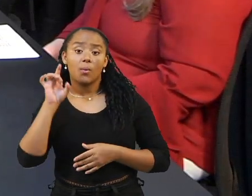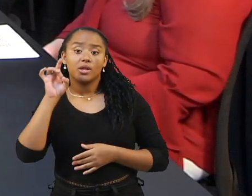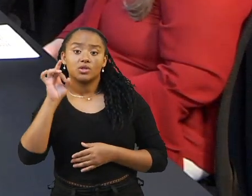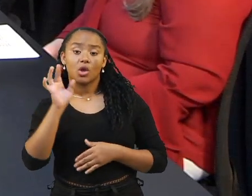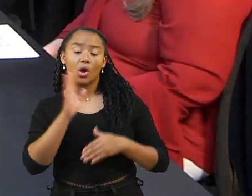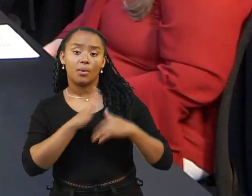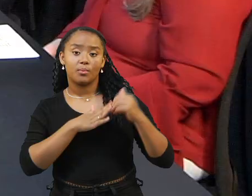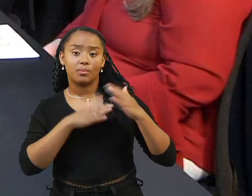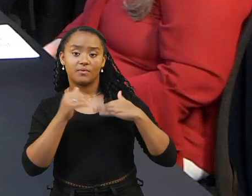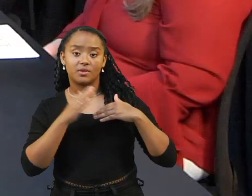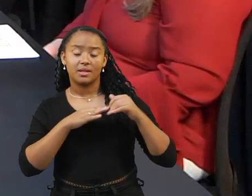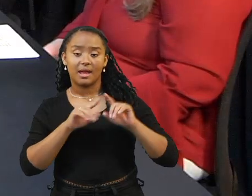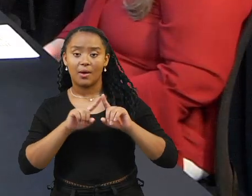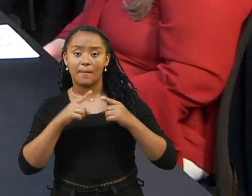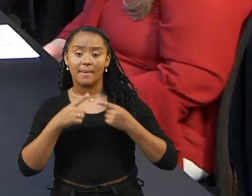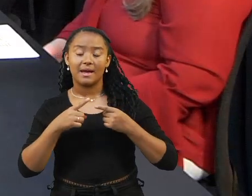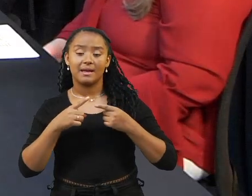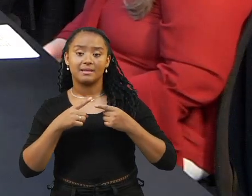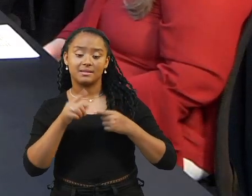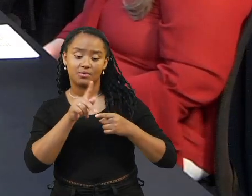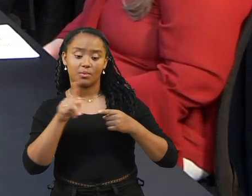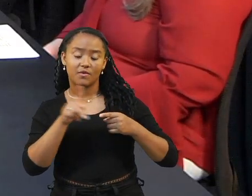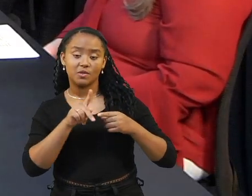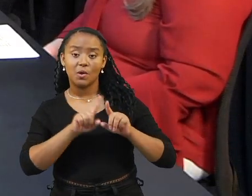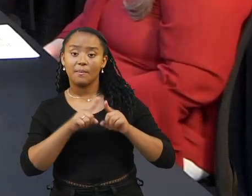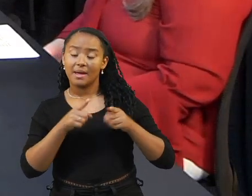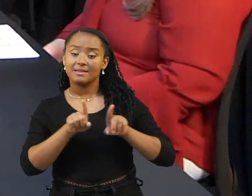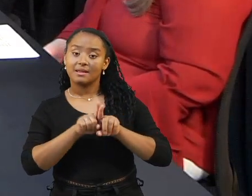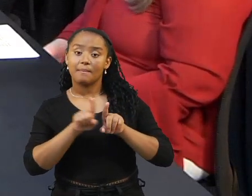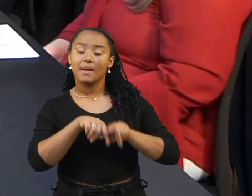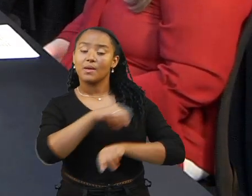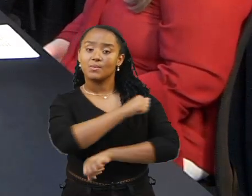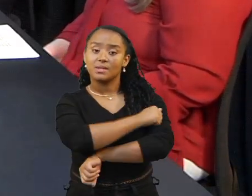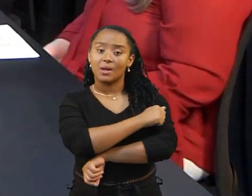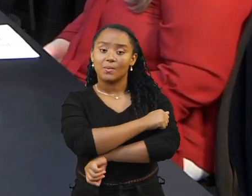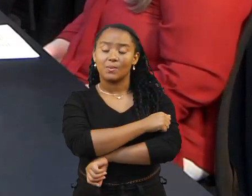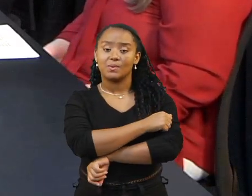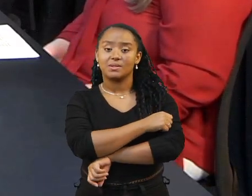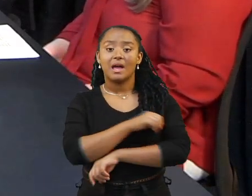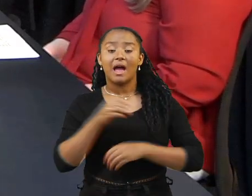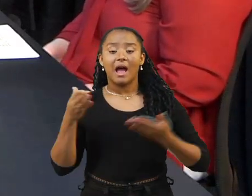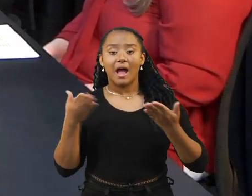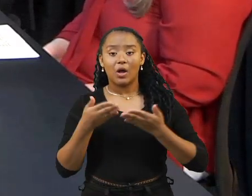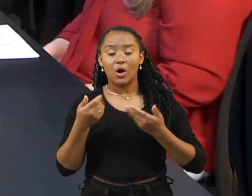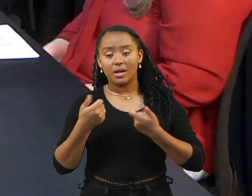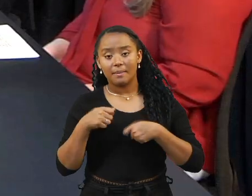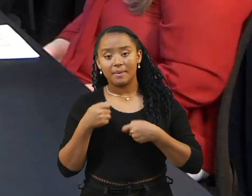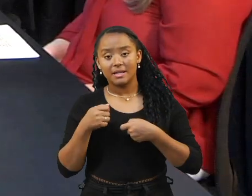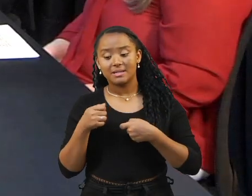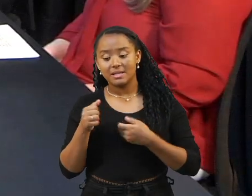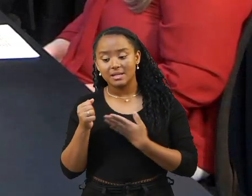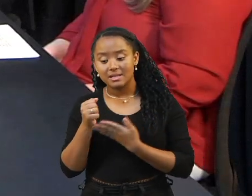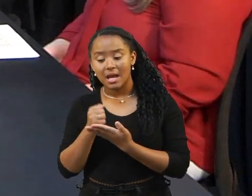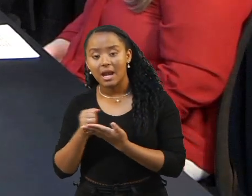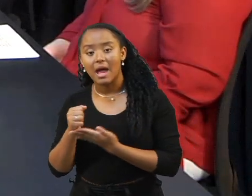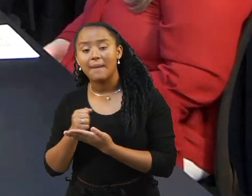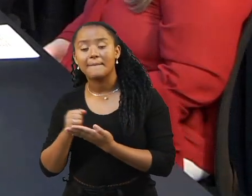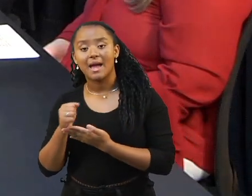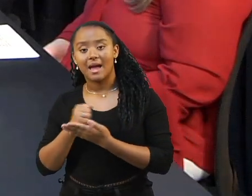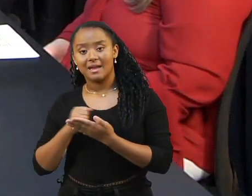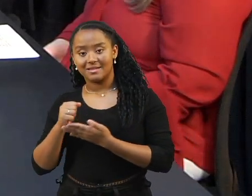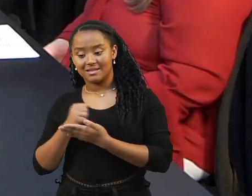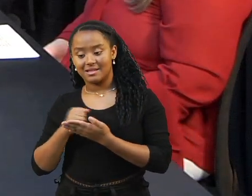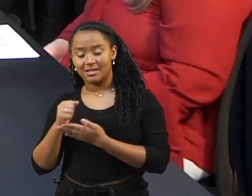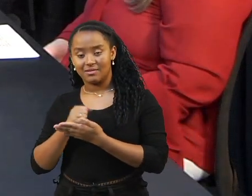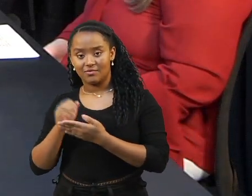os estudantes também precisam ser trabalhados. E agora tem que ser na base. Não adianta chegar lá no Enem e